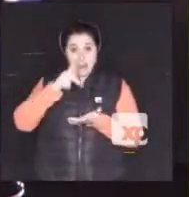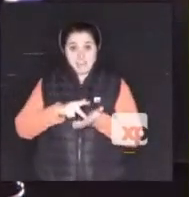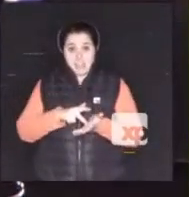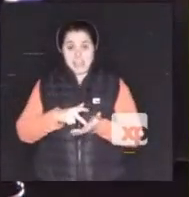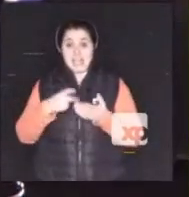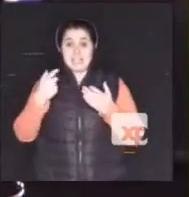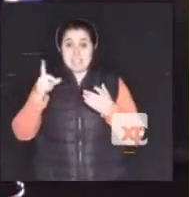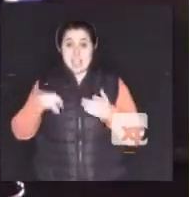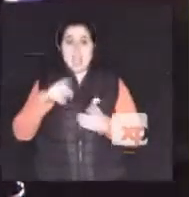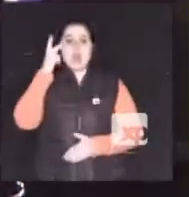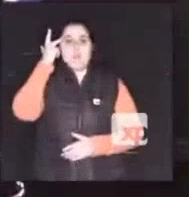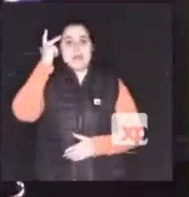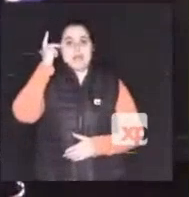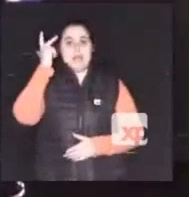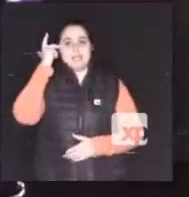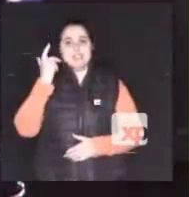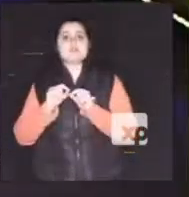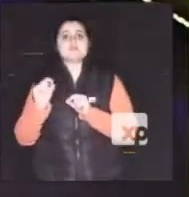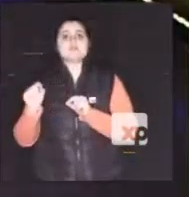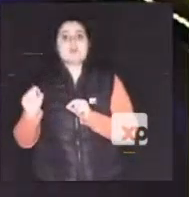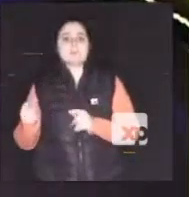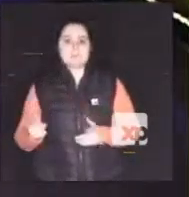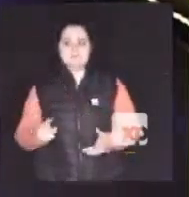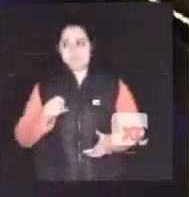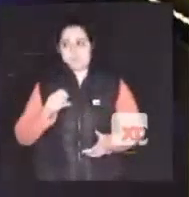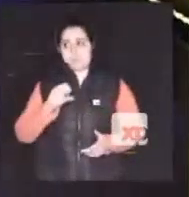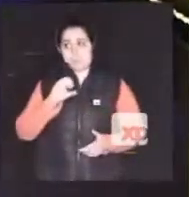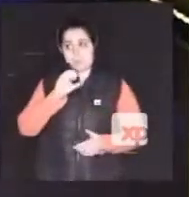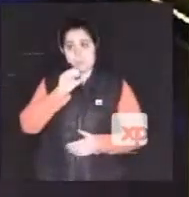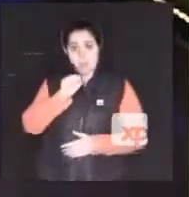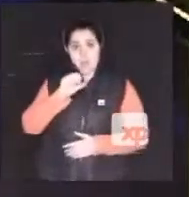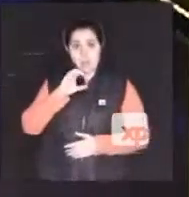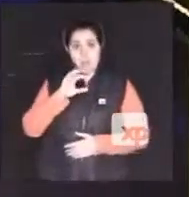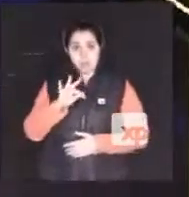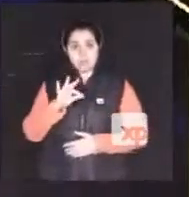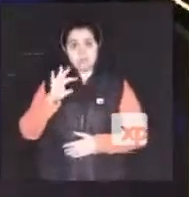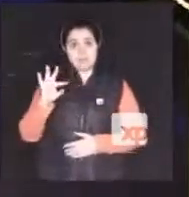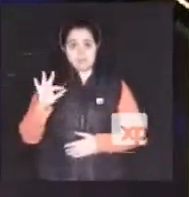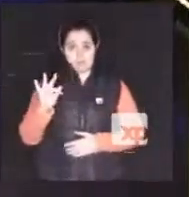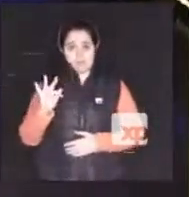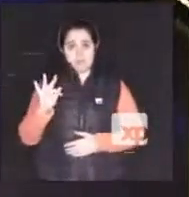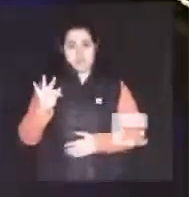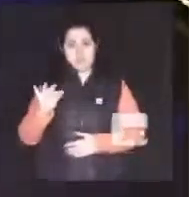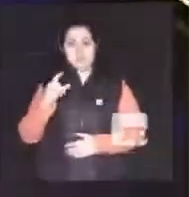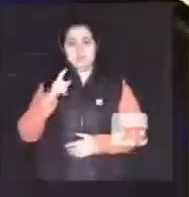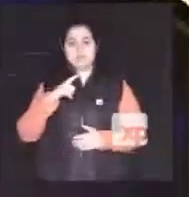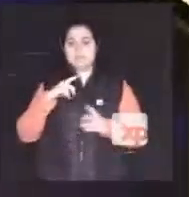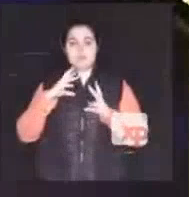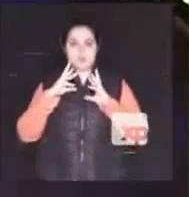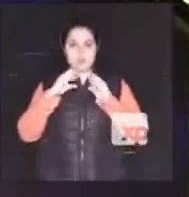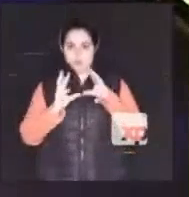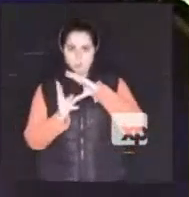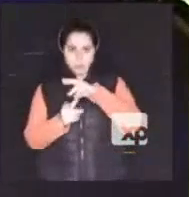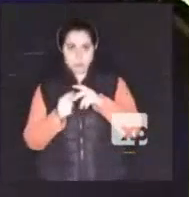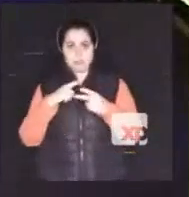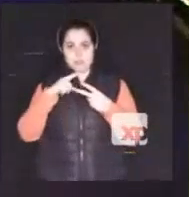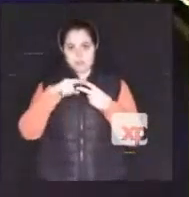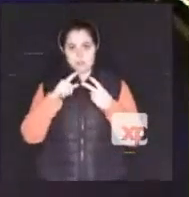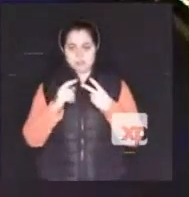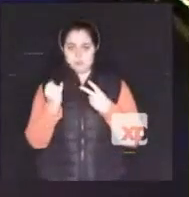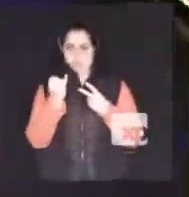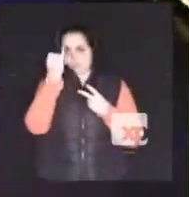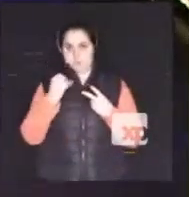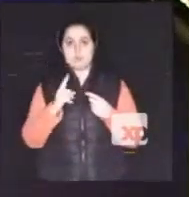normalidade e não é exceção o supremo tribunal federal como os tribunais condicionais do mundo em geral tem dois grandes